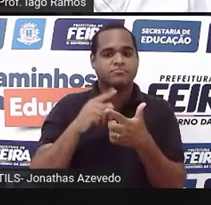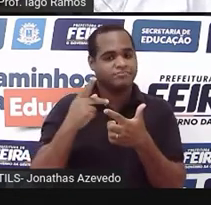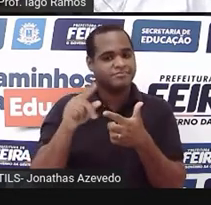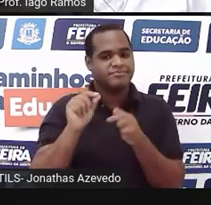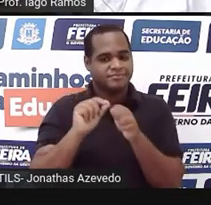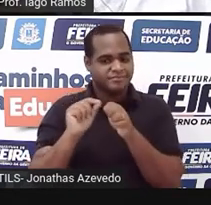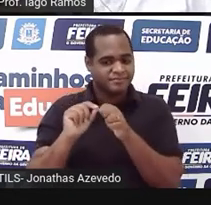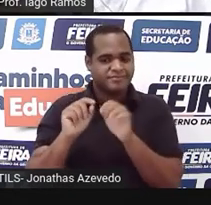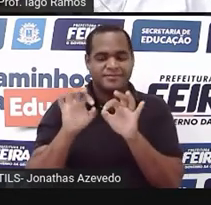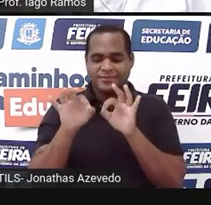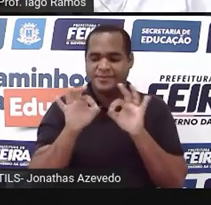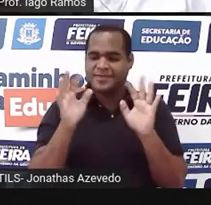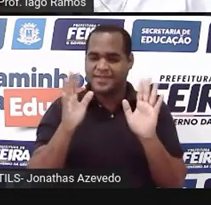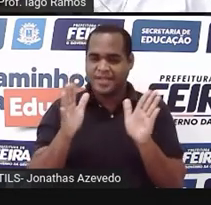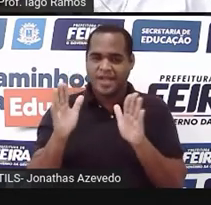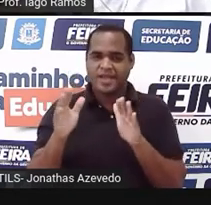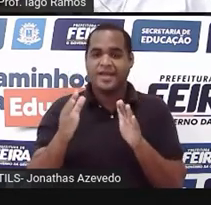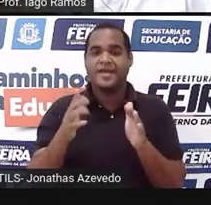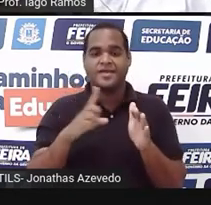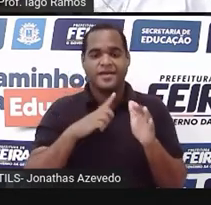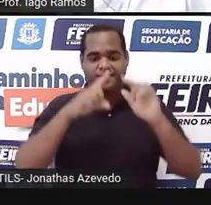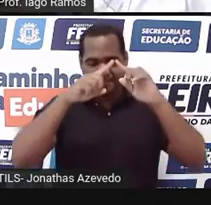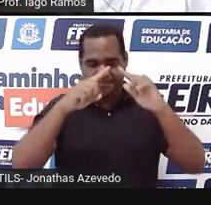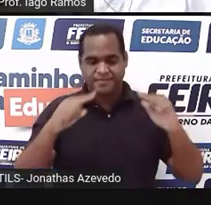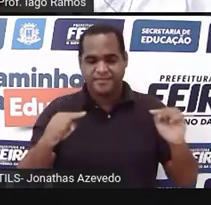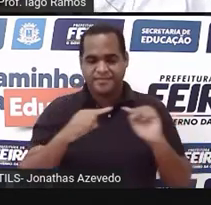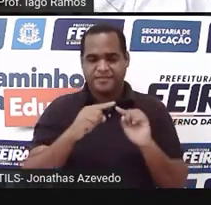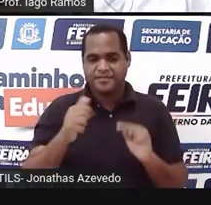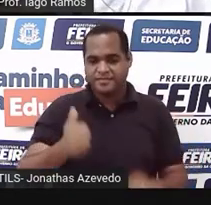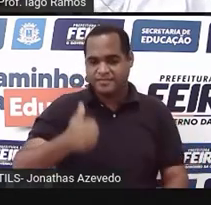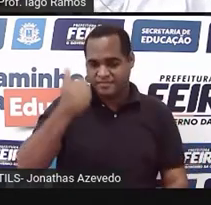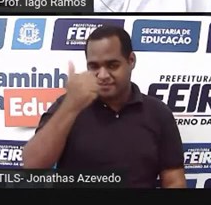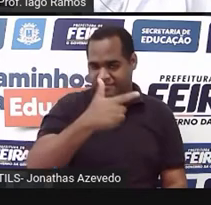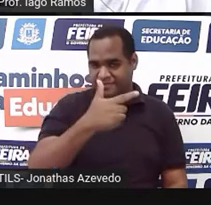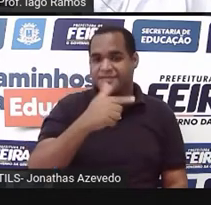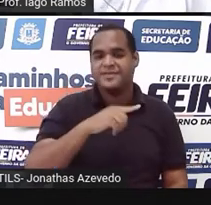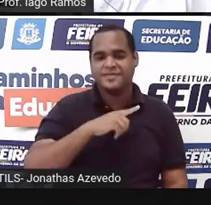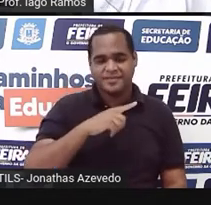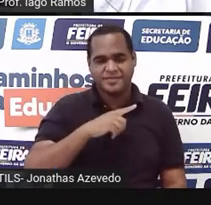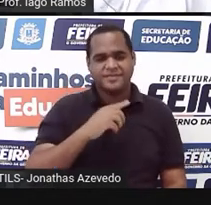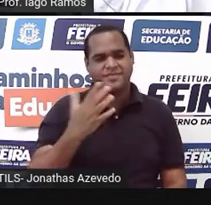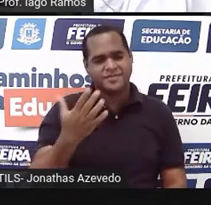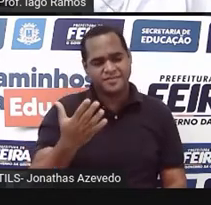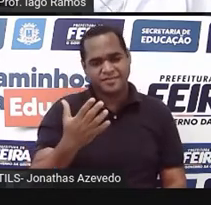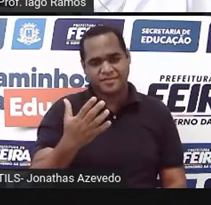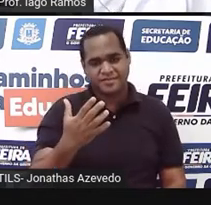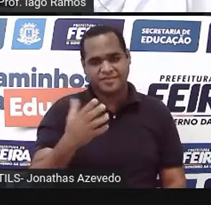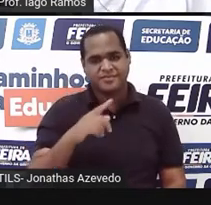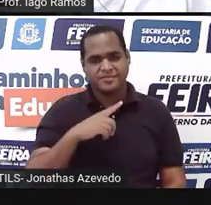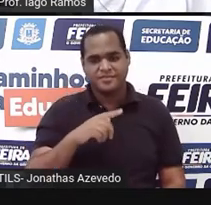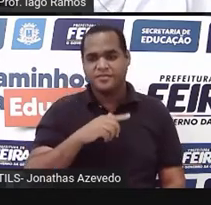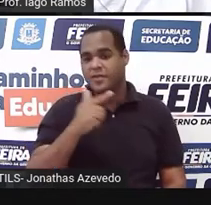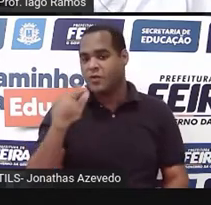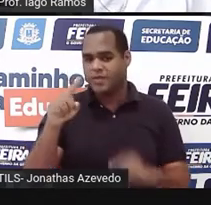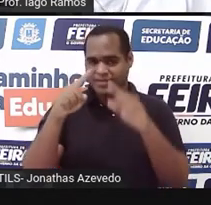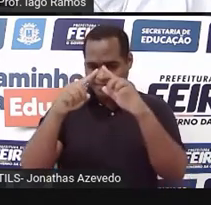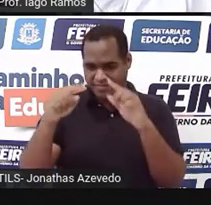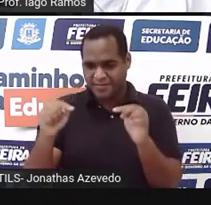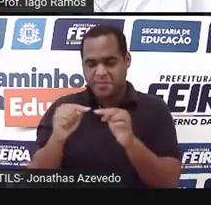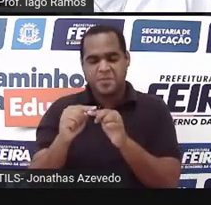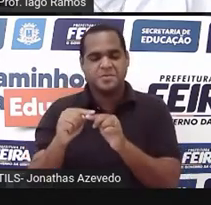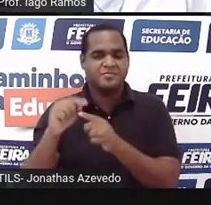tá eu tenho esse triângulo maior Vamos pensar assim eu tô apontando e esse triângulo menor